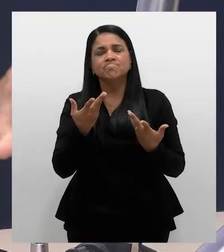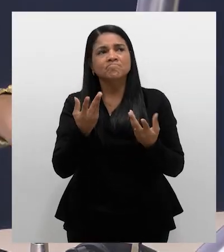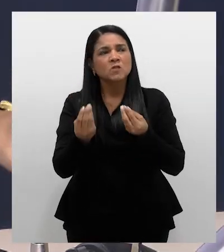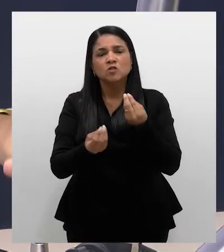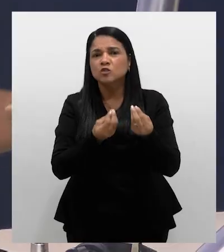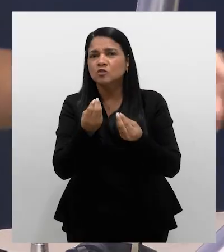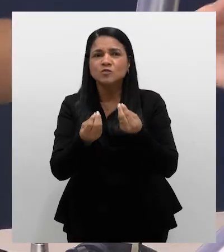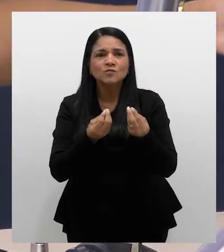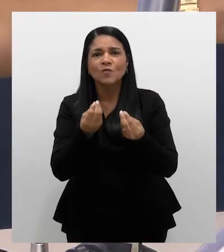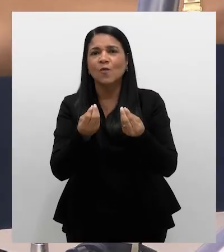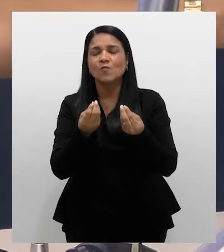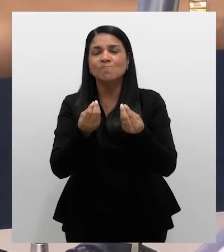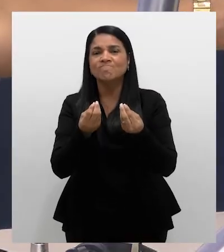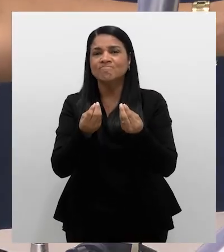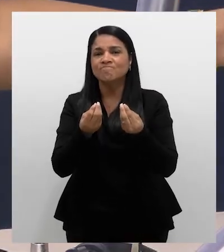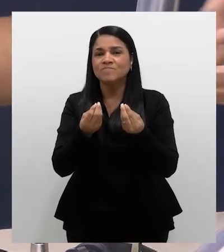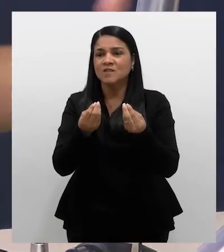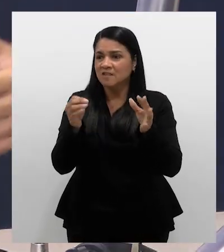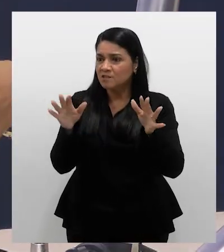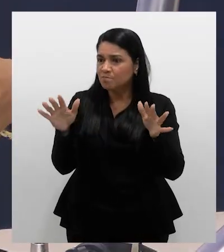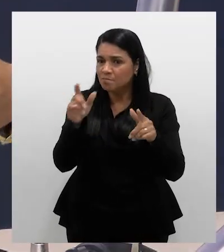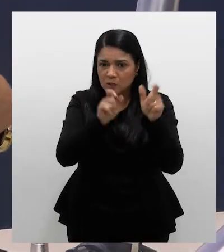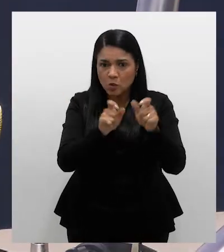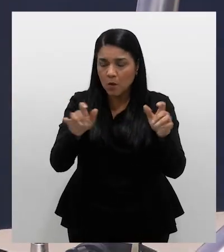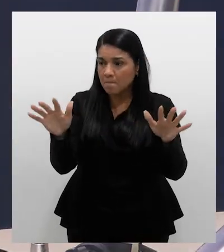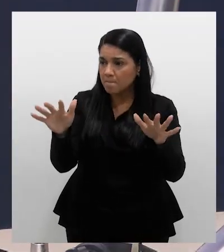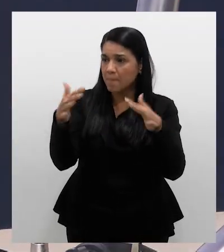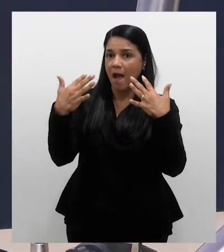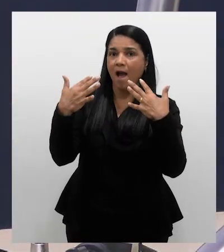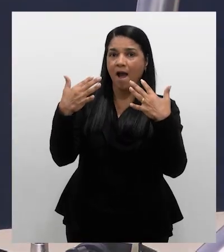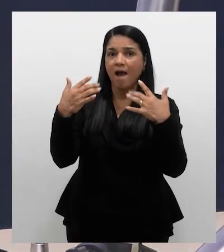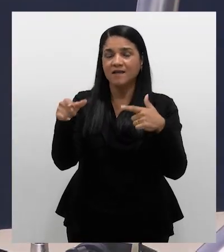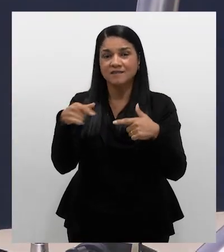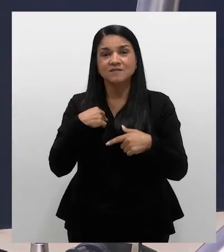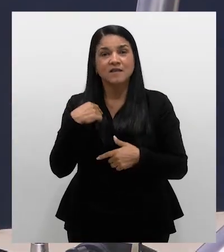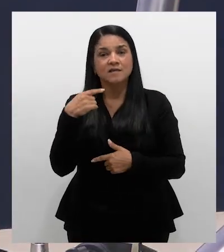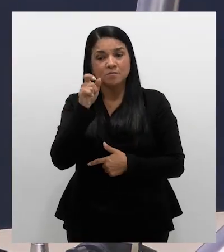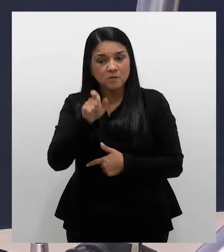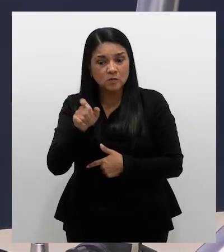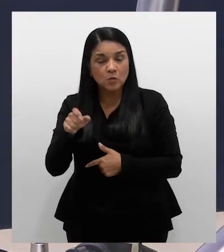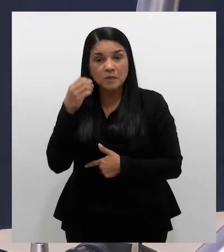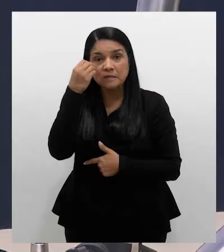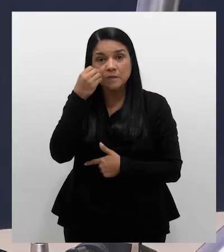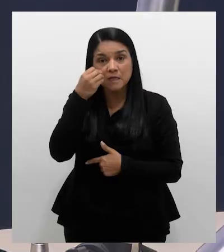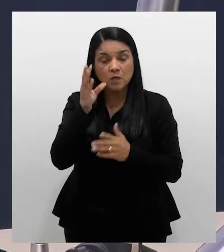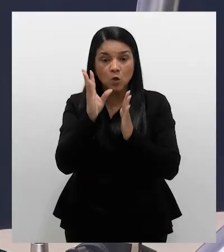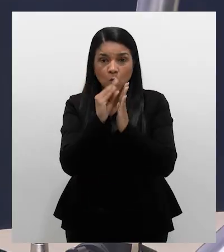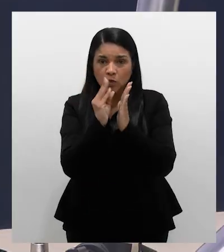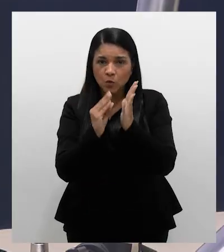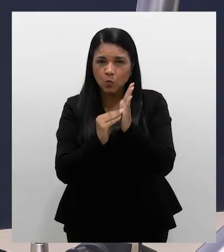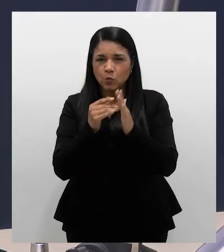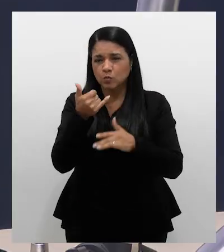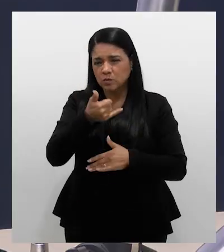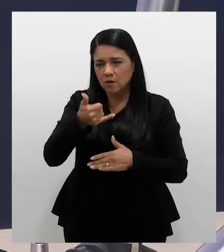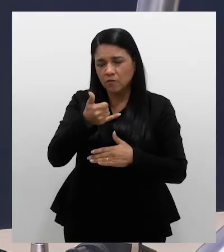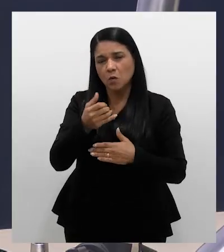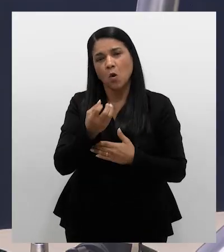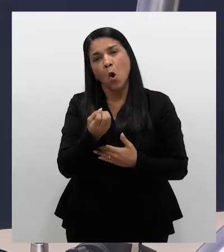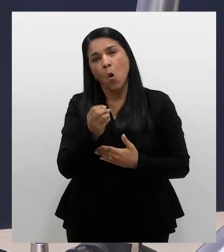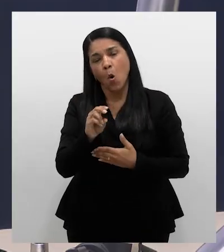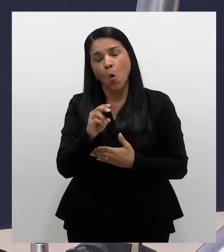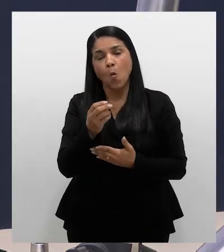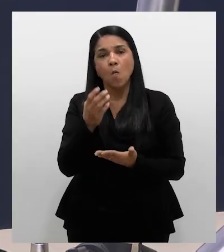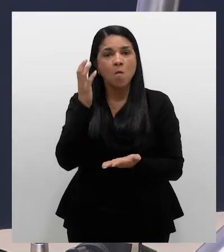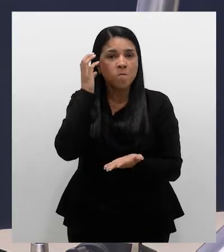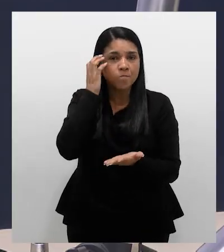pensando de uma forma que você atrai a todos. Então, essa pessoa que teve essa experiência de fazer o seu próprio conteúdo no telefone, o seu